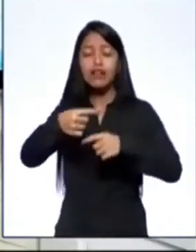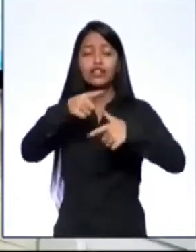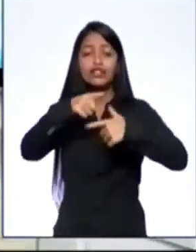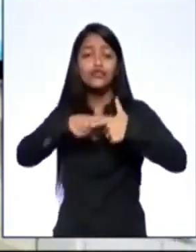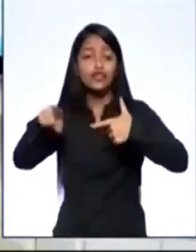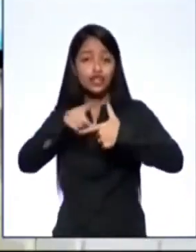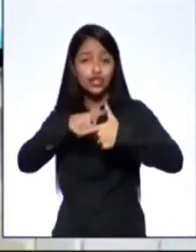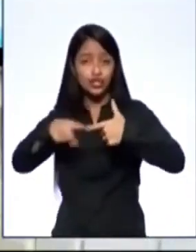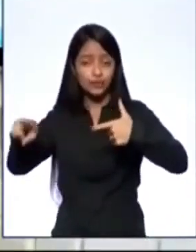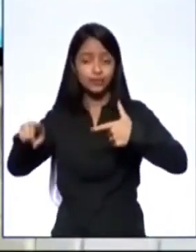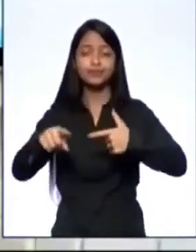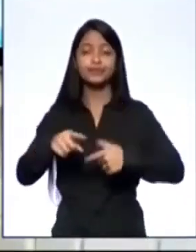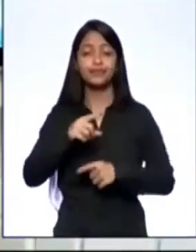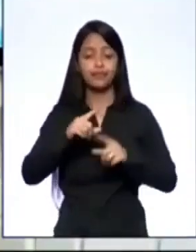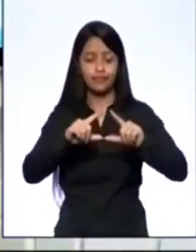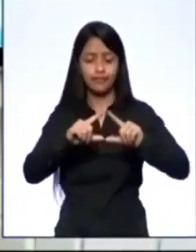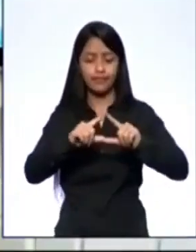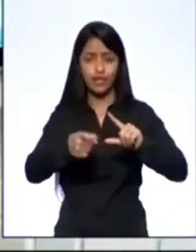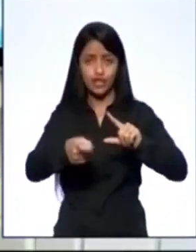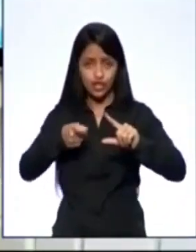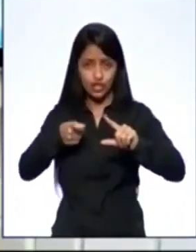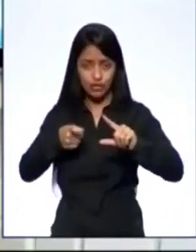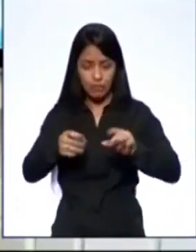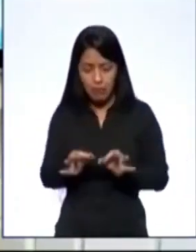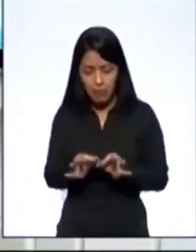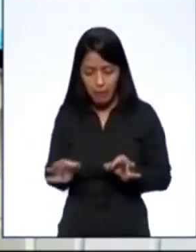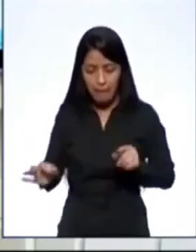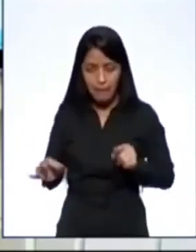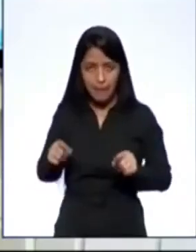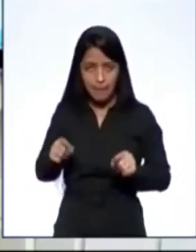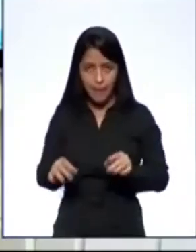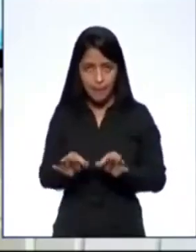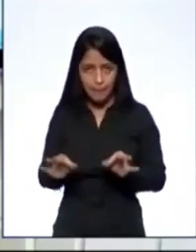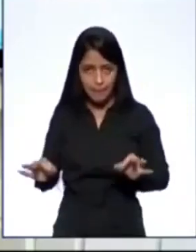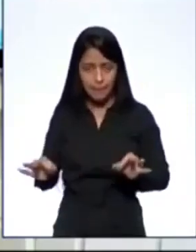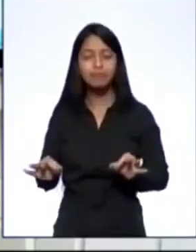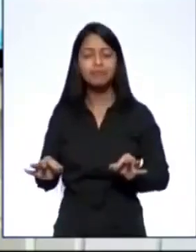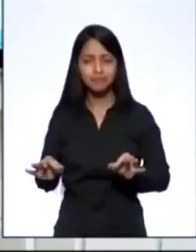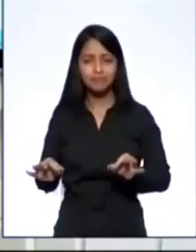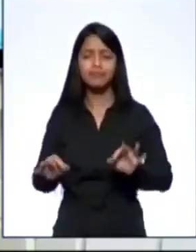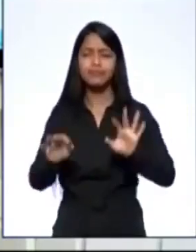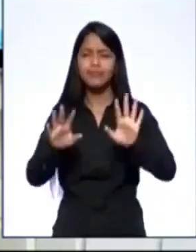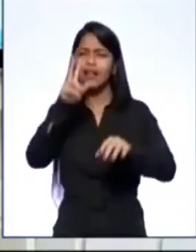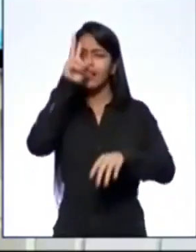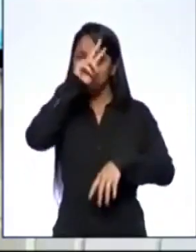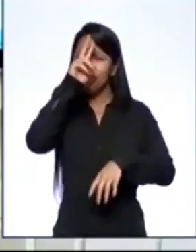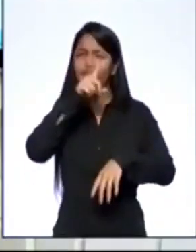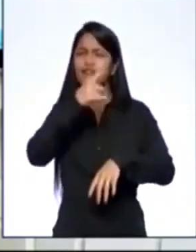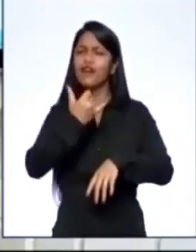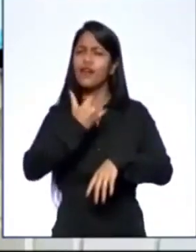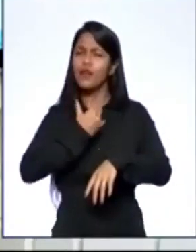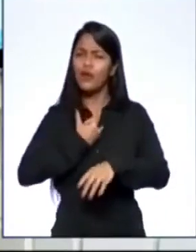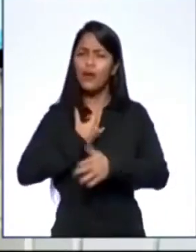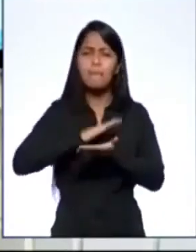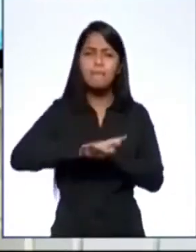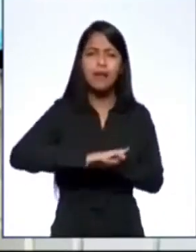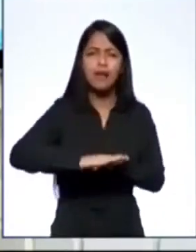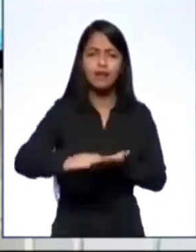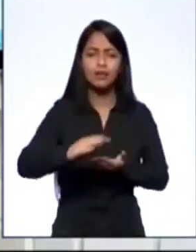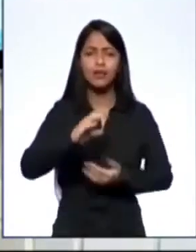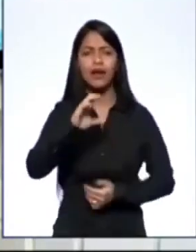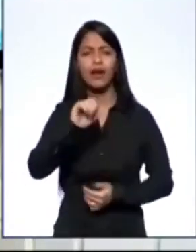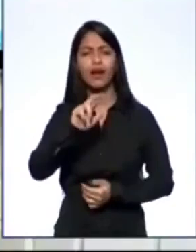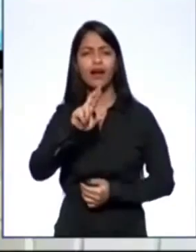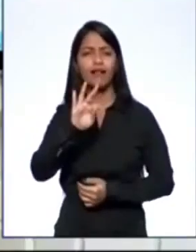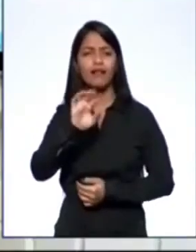vir e você me falou que eu lembro que ia tirar até um plano cartesiano da jogada rapaz